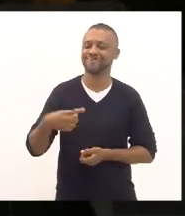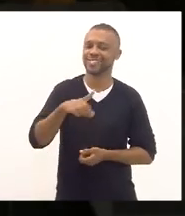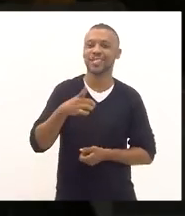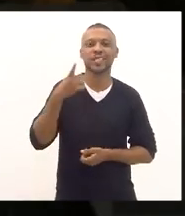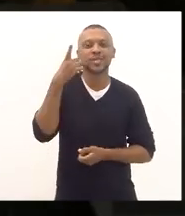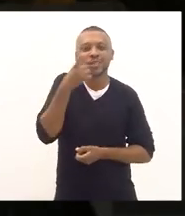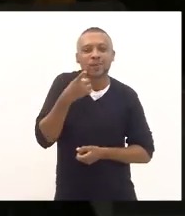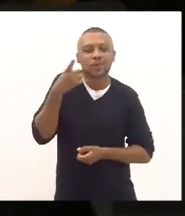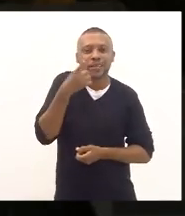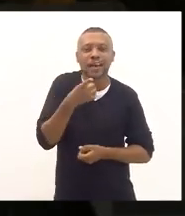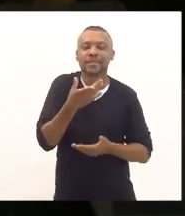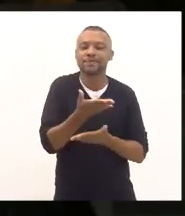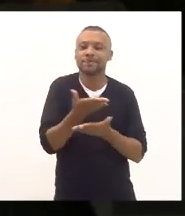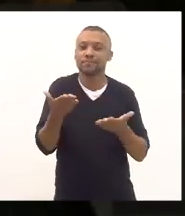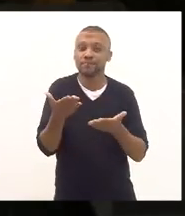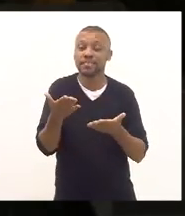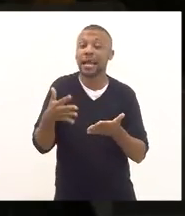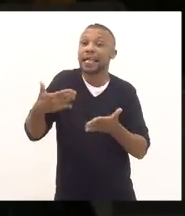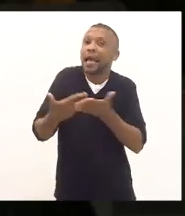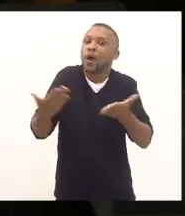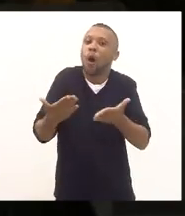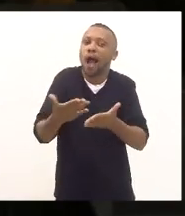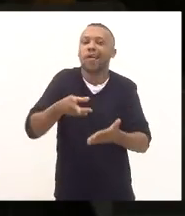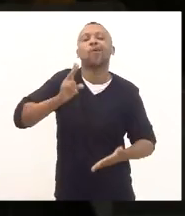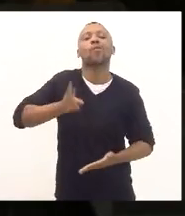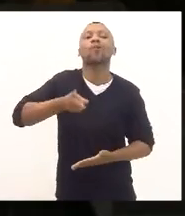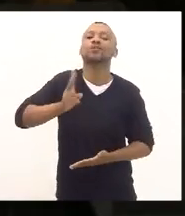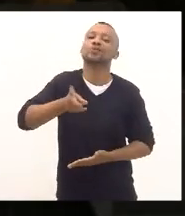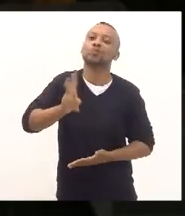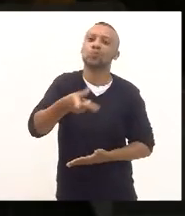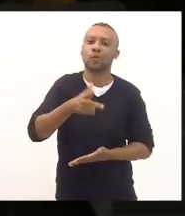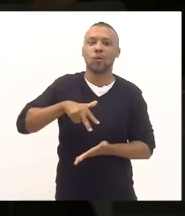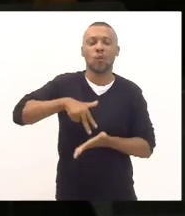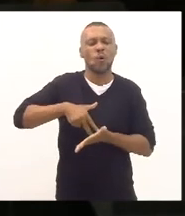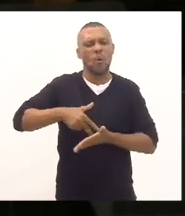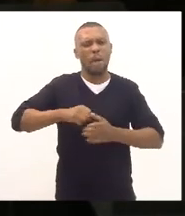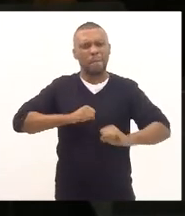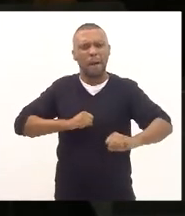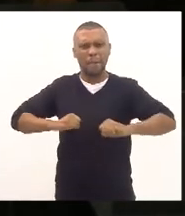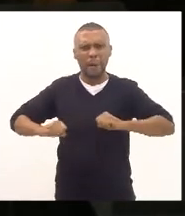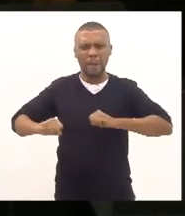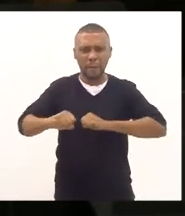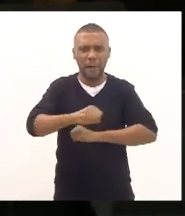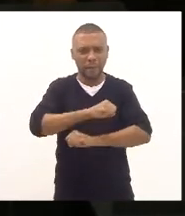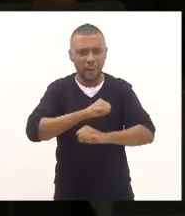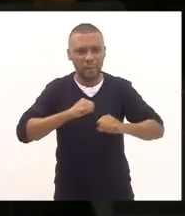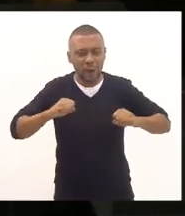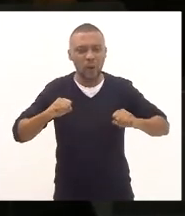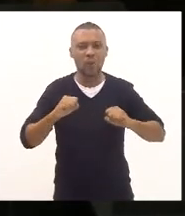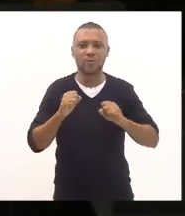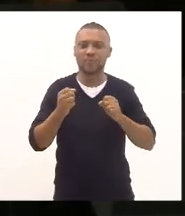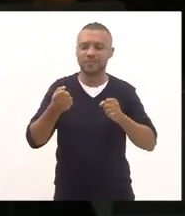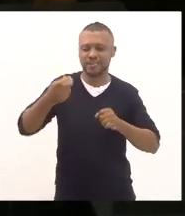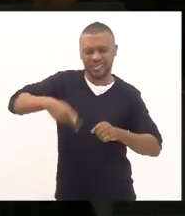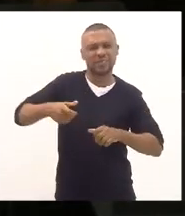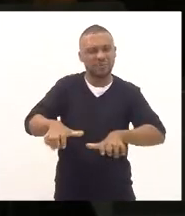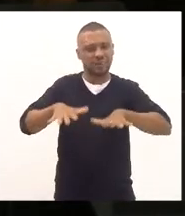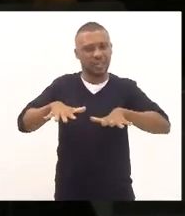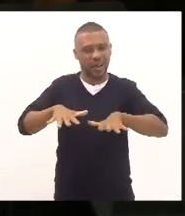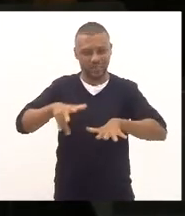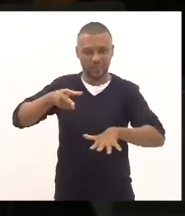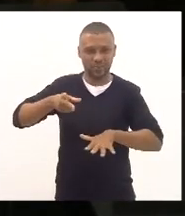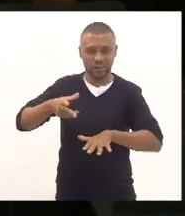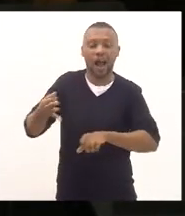deputadas que ainda resistem bravamente em plenário